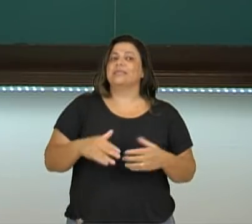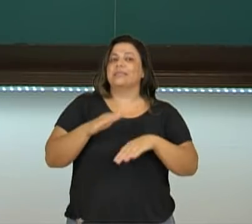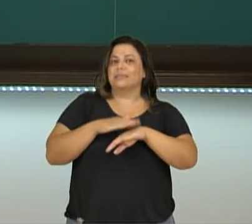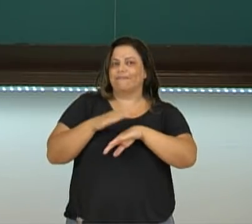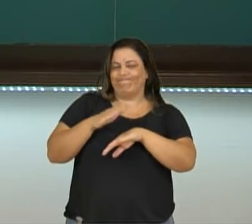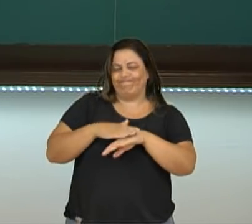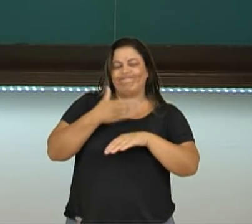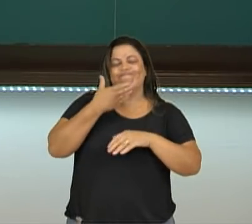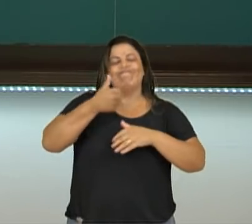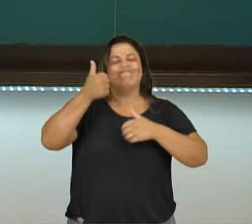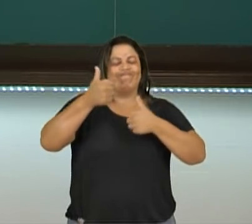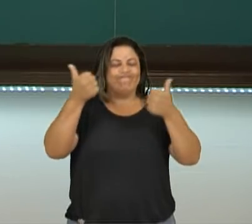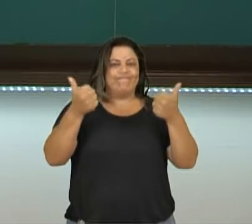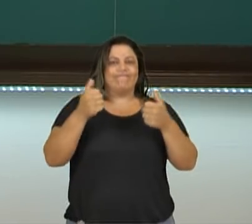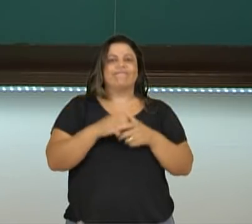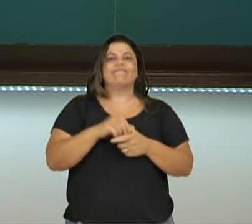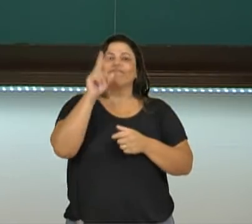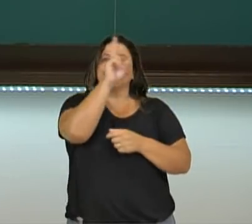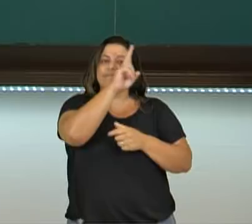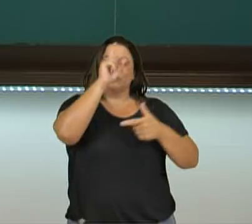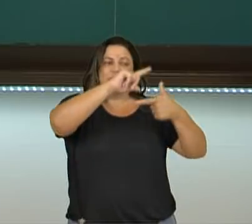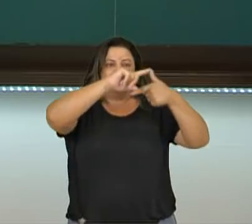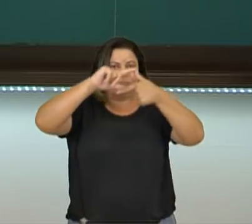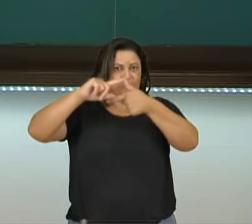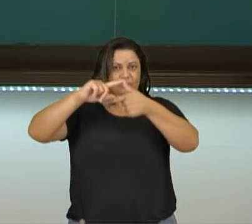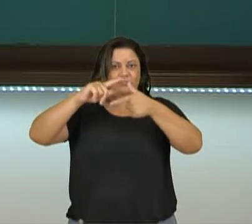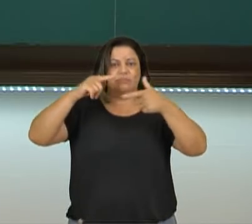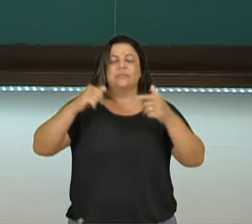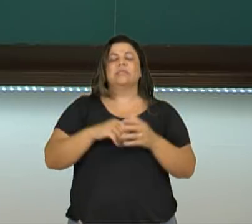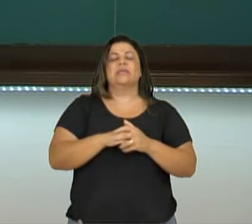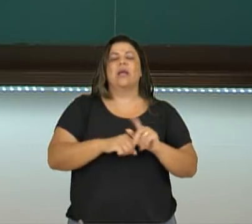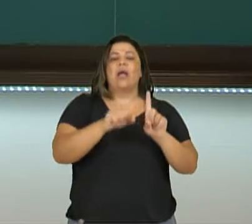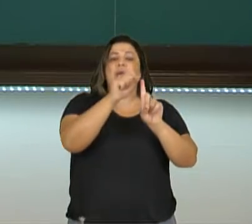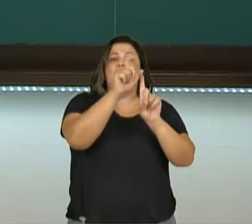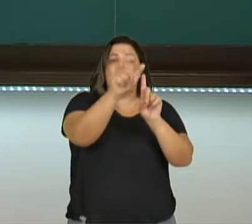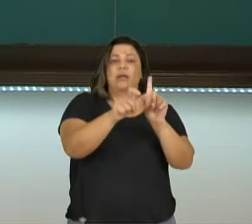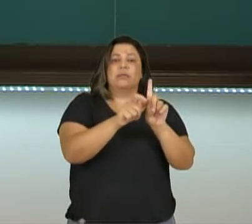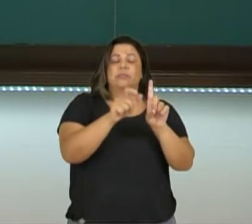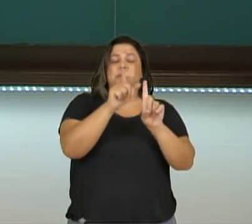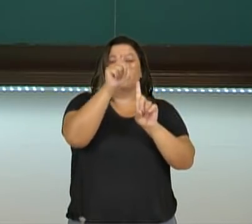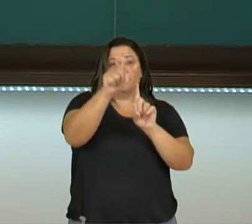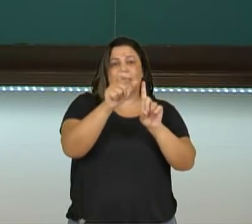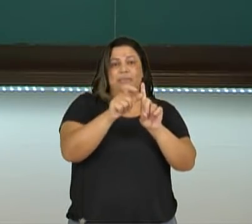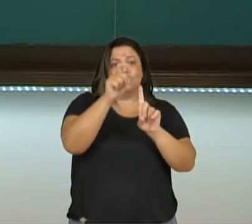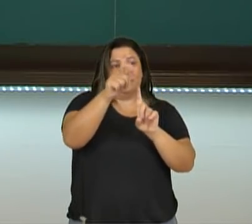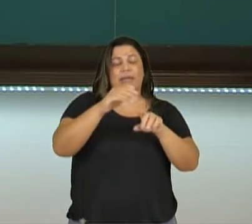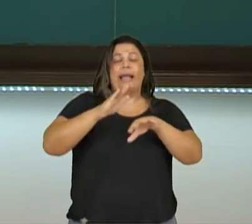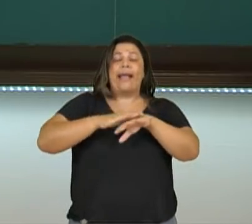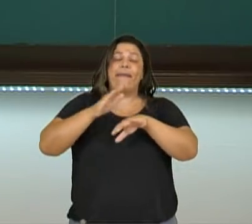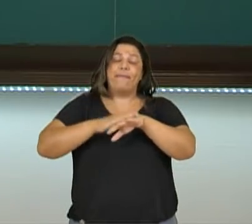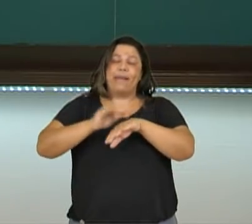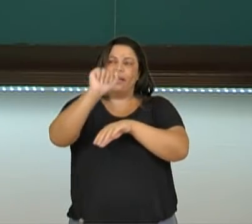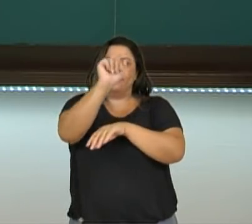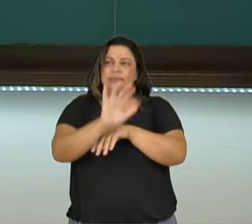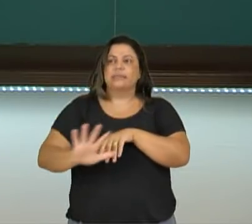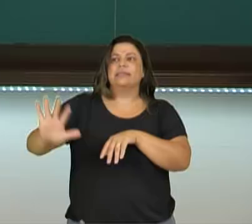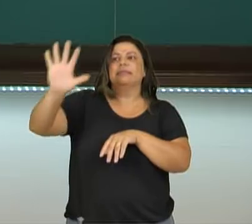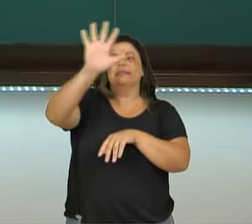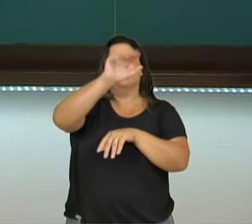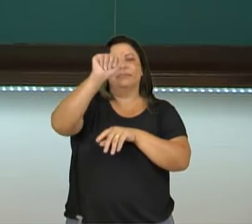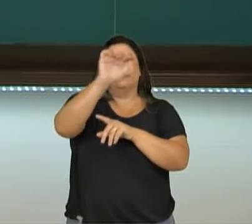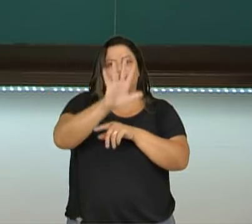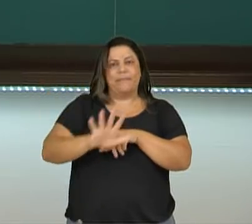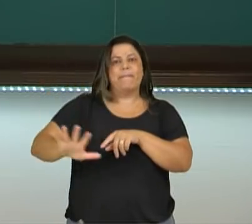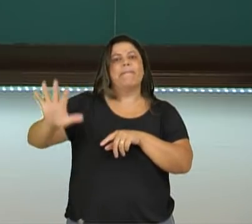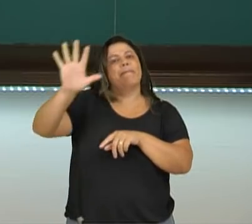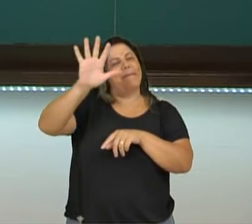em quadrinhos, né? Com mais linguagem não verbal, mais imagens e menos linguagem verbal, né?